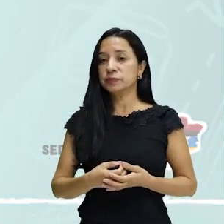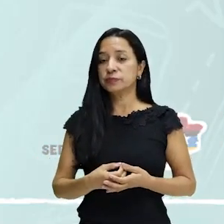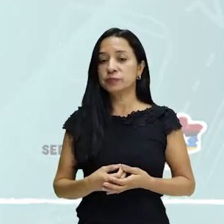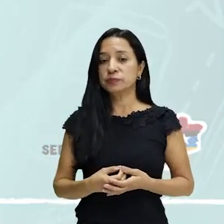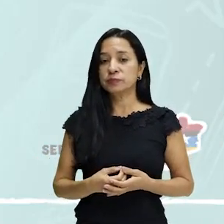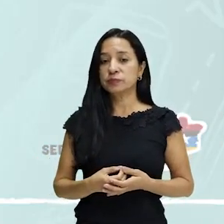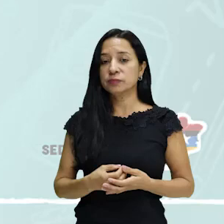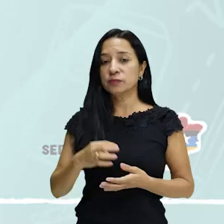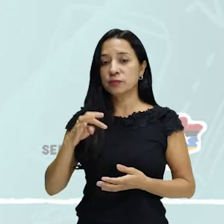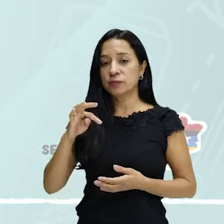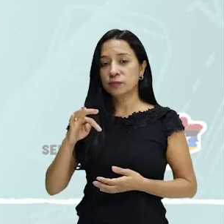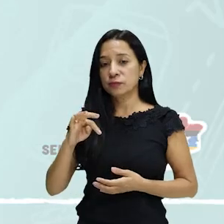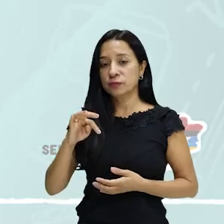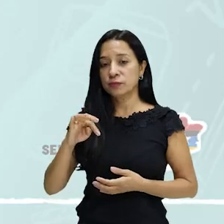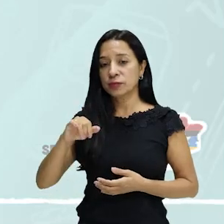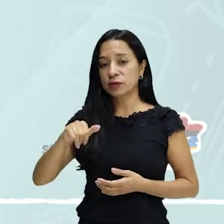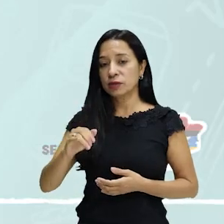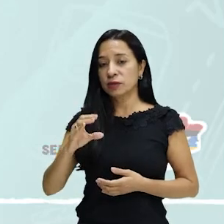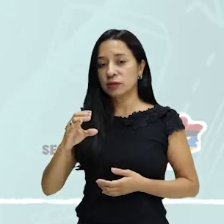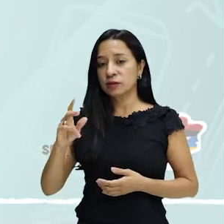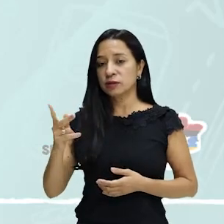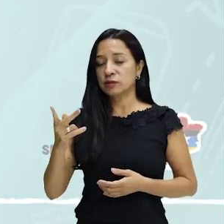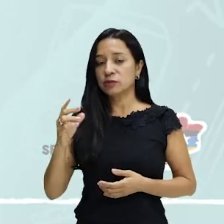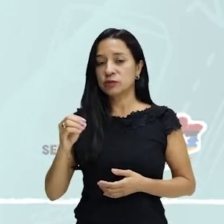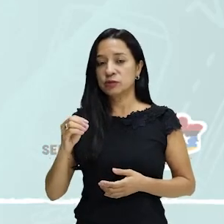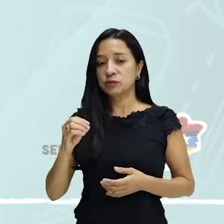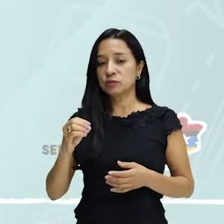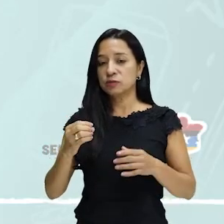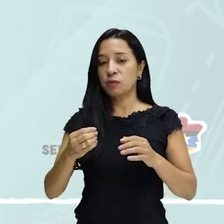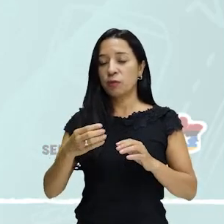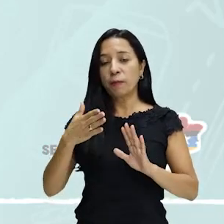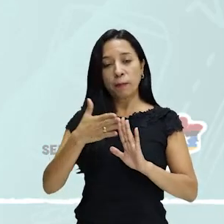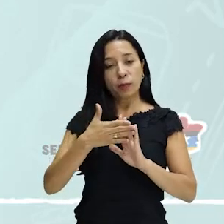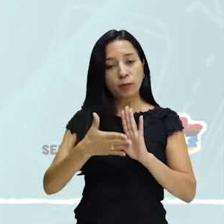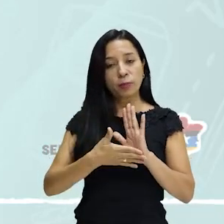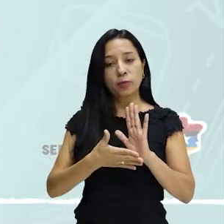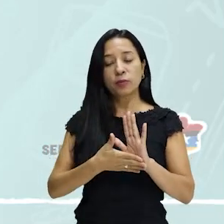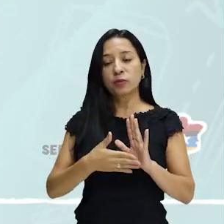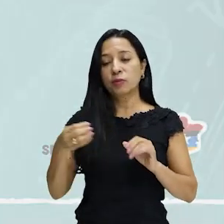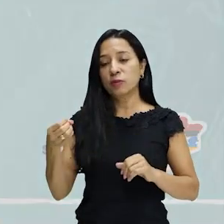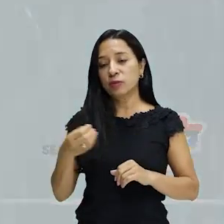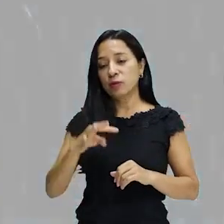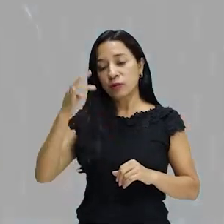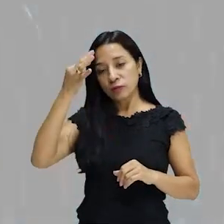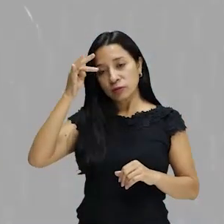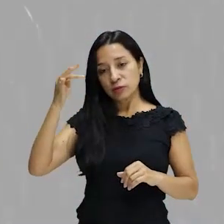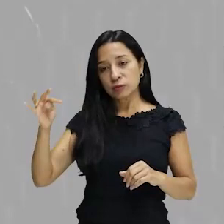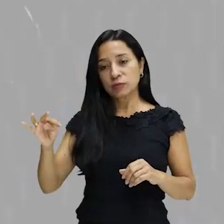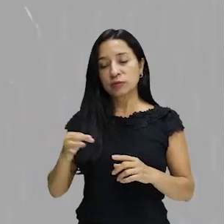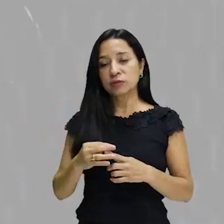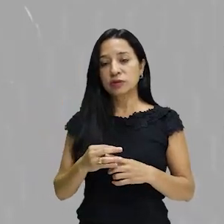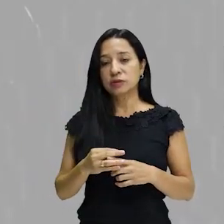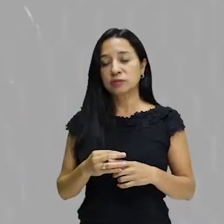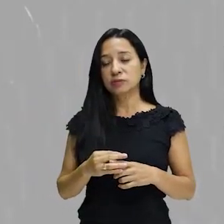O Tycho Brahe ele vai propor aí, na época, né, uma nova teoria, né, chamada